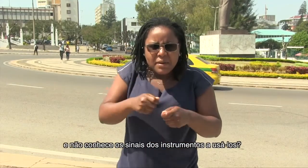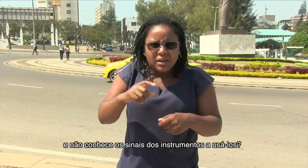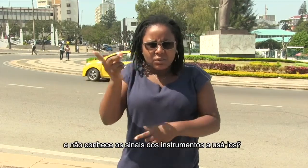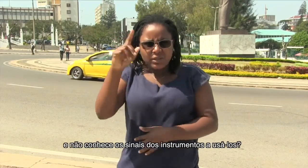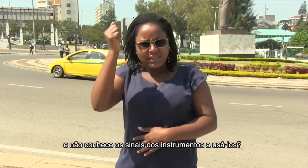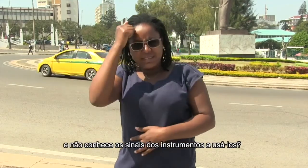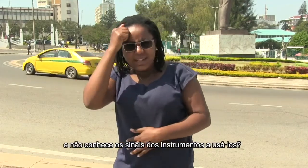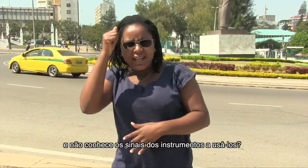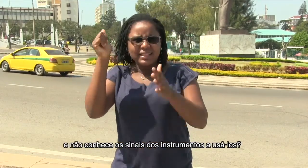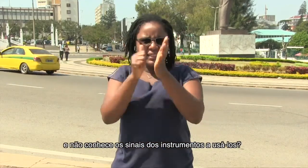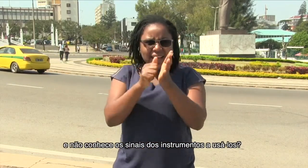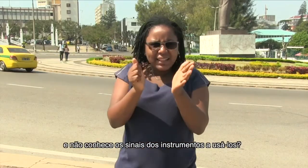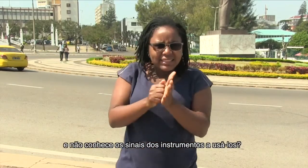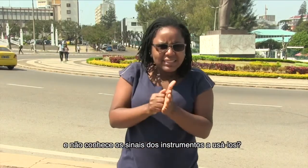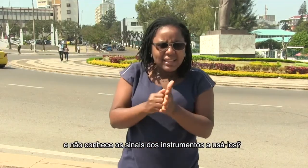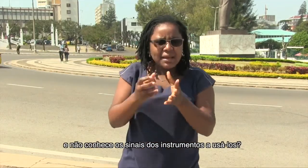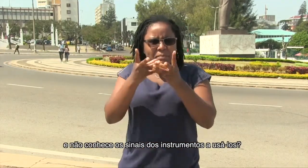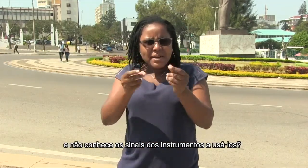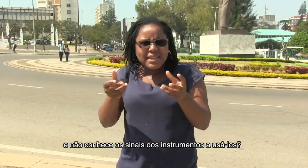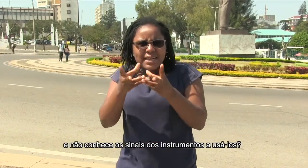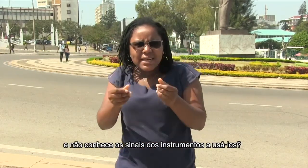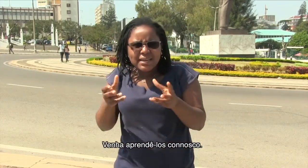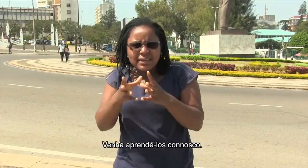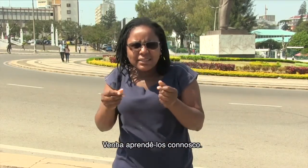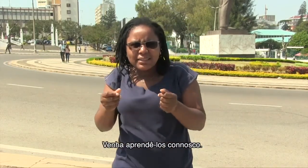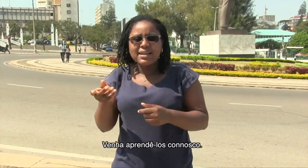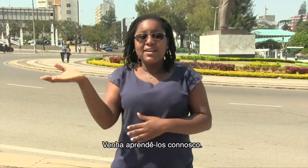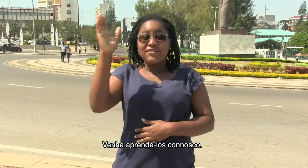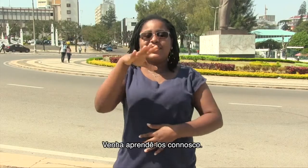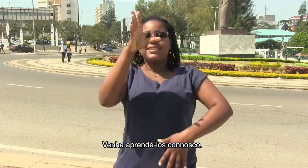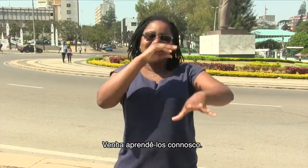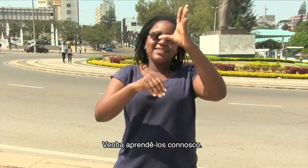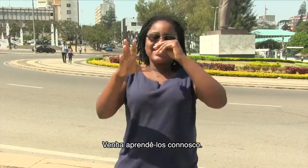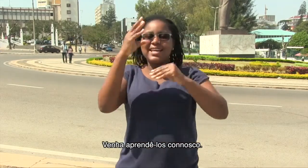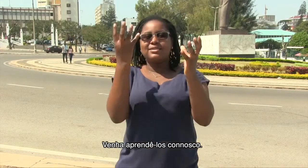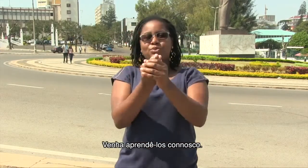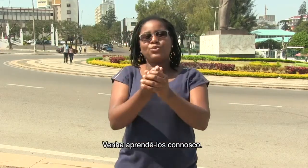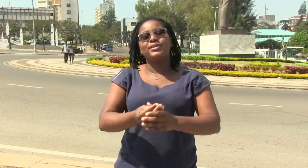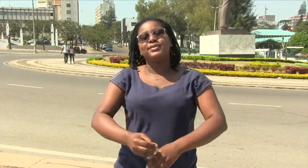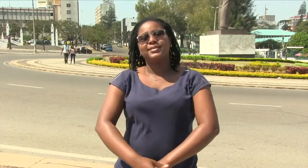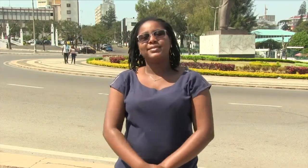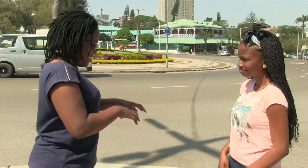não conhece os sinais dos instrumentos a usá-los? Venha aprender conosco.